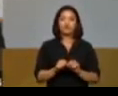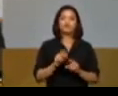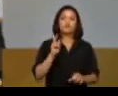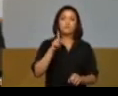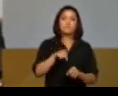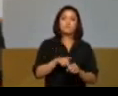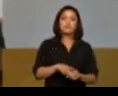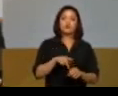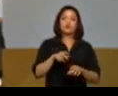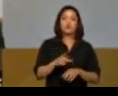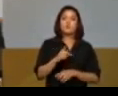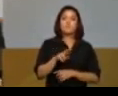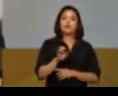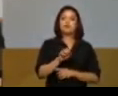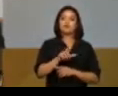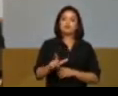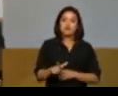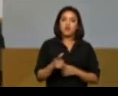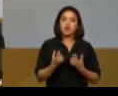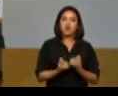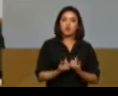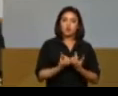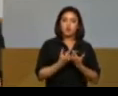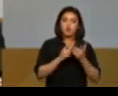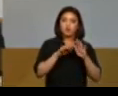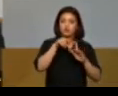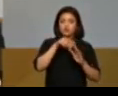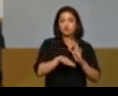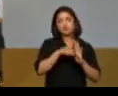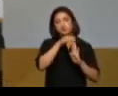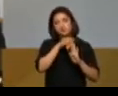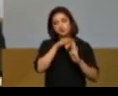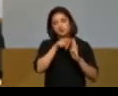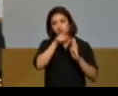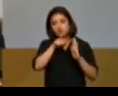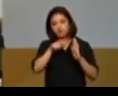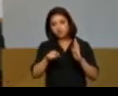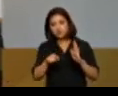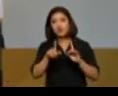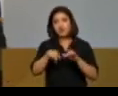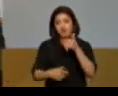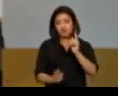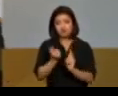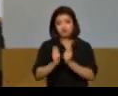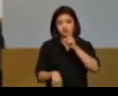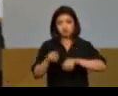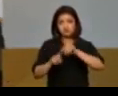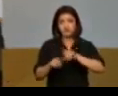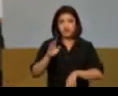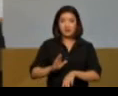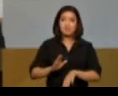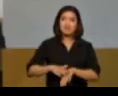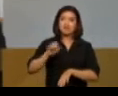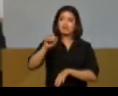a preços decrescentes e suas refinarias são eficientes e refinam mais barato que as refinarias